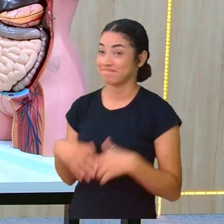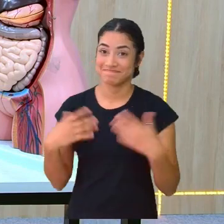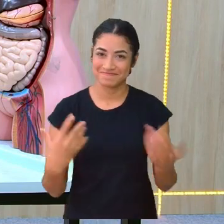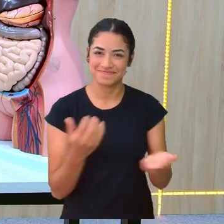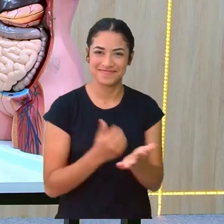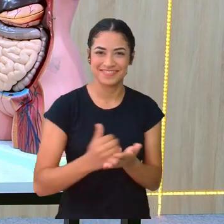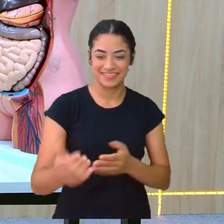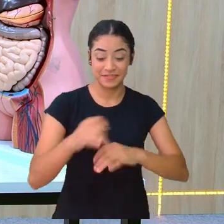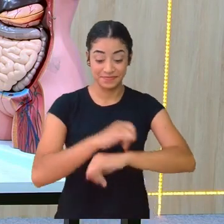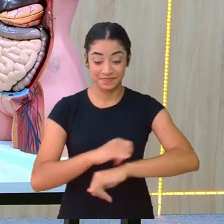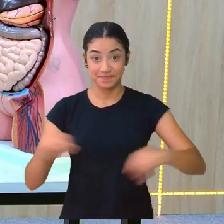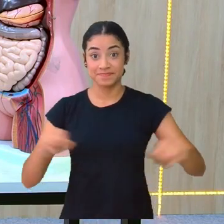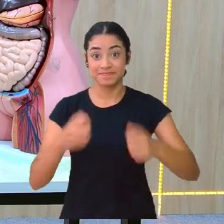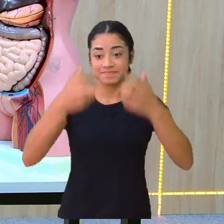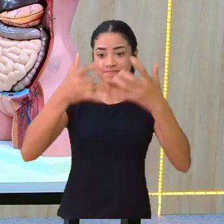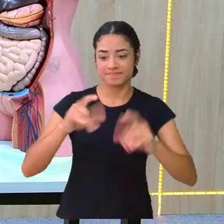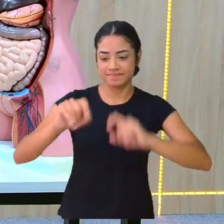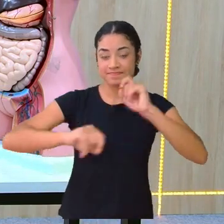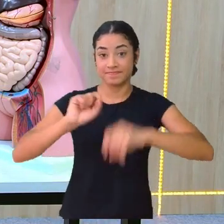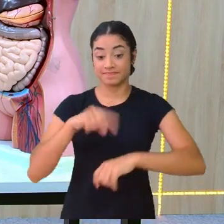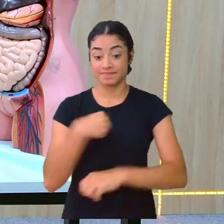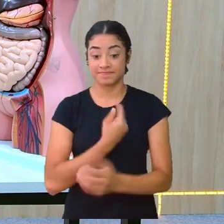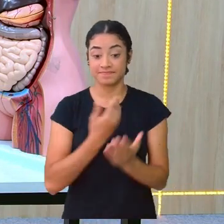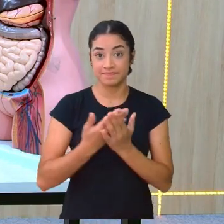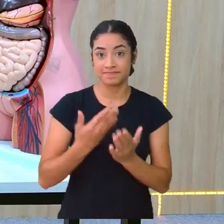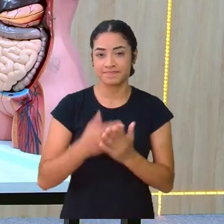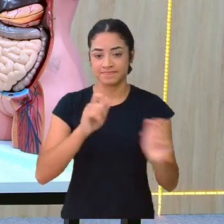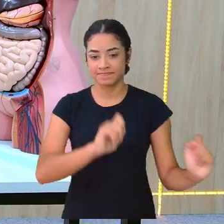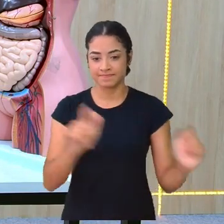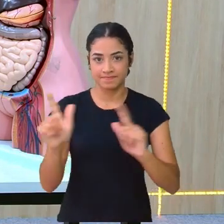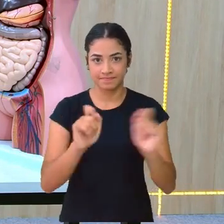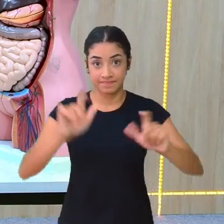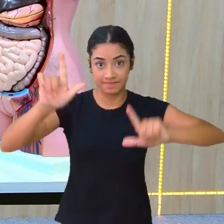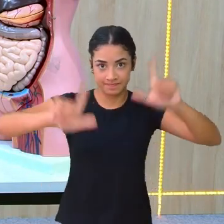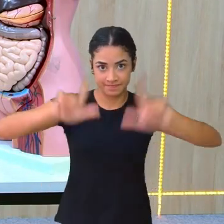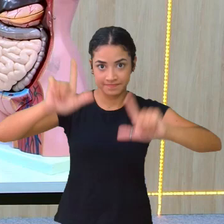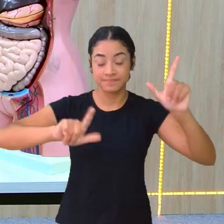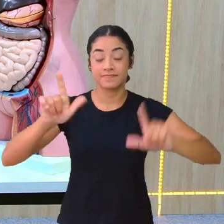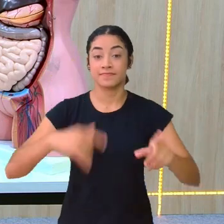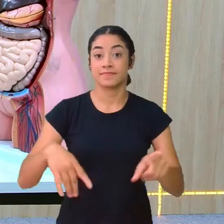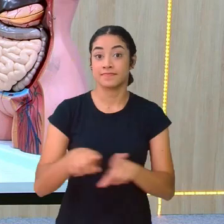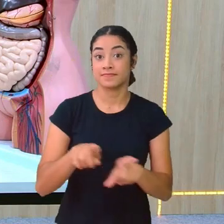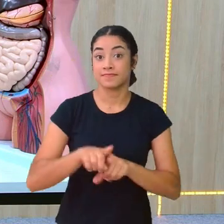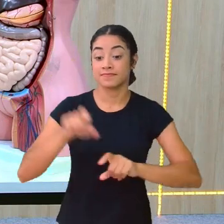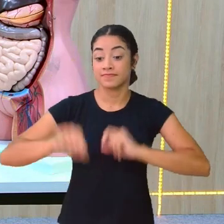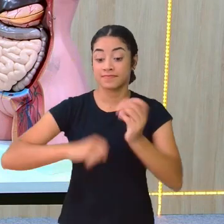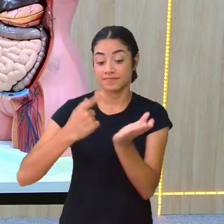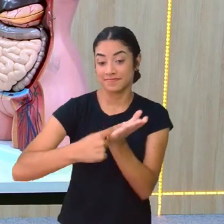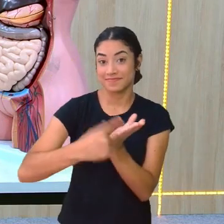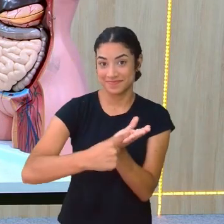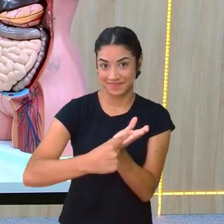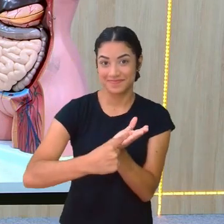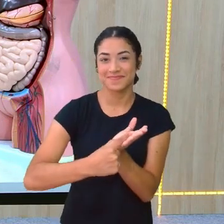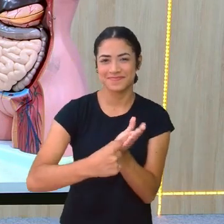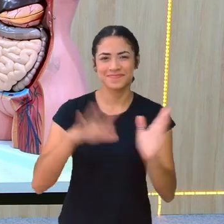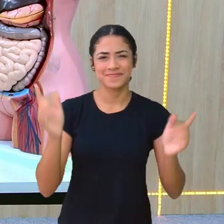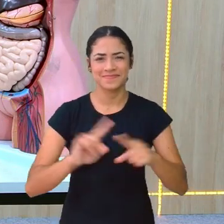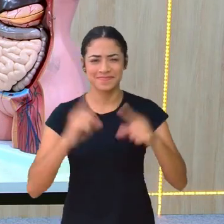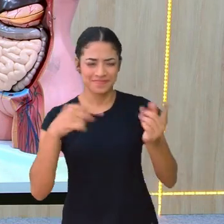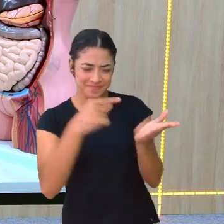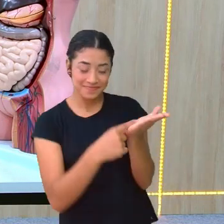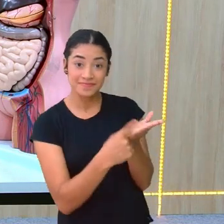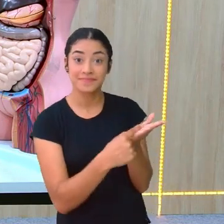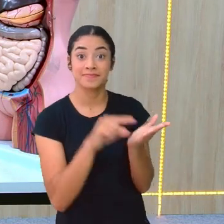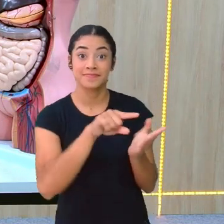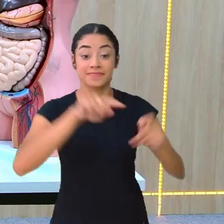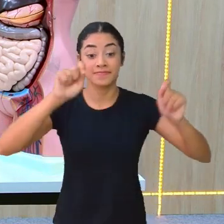relação ao aviso, falar que as nossas aulas passam pela TV, né? E também a questão aí do aplicativo. Porém, no aplicativo, gente,